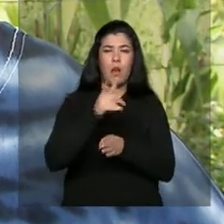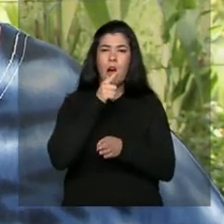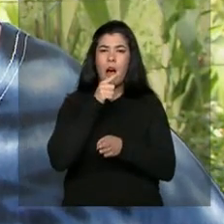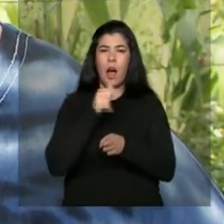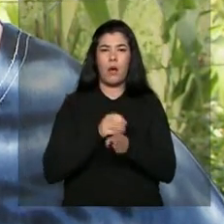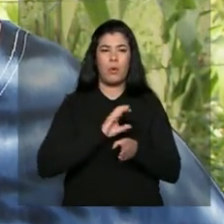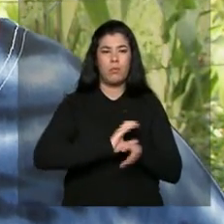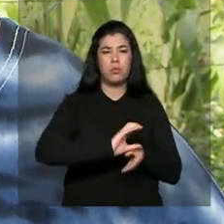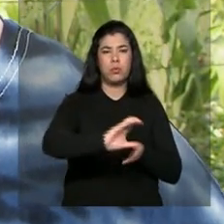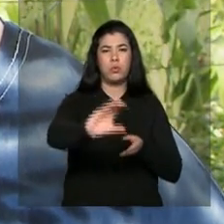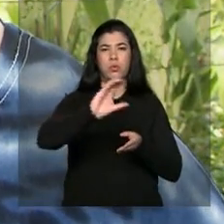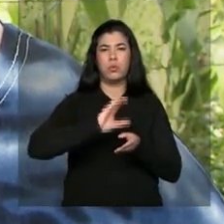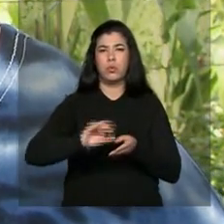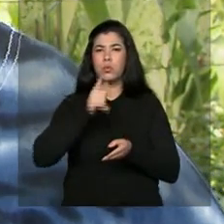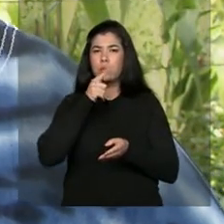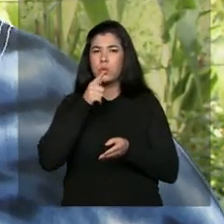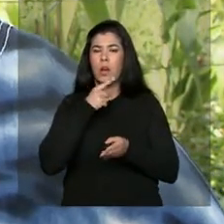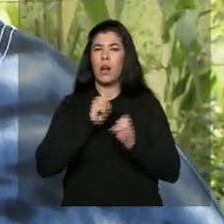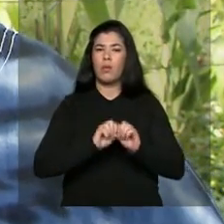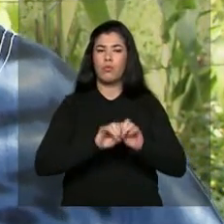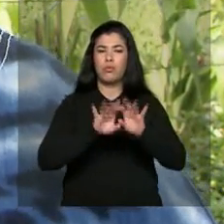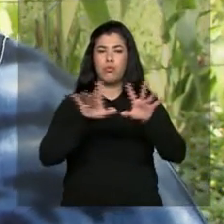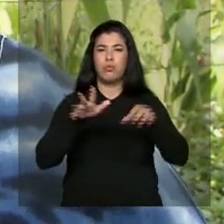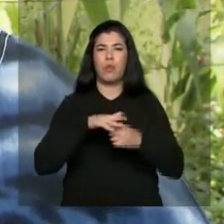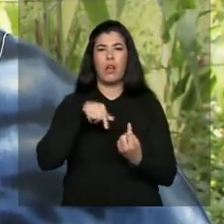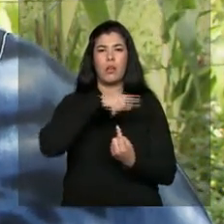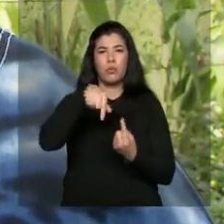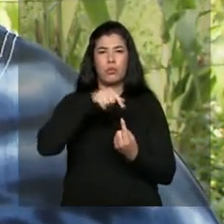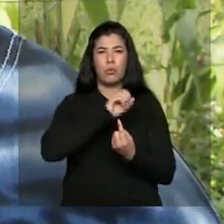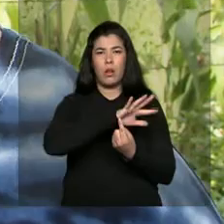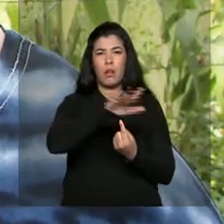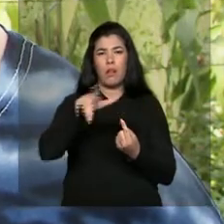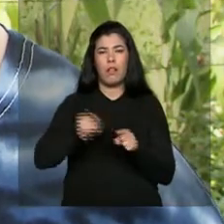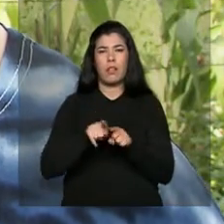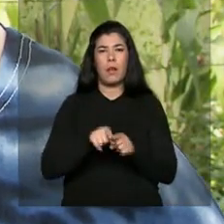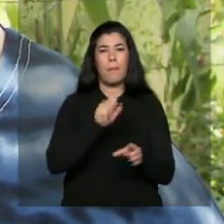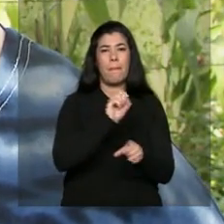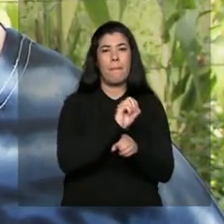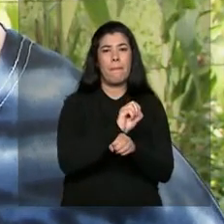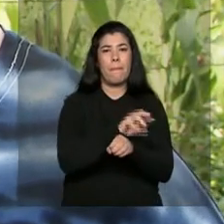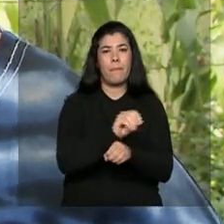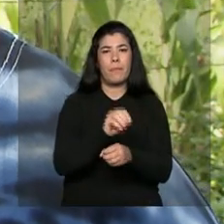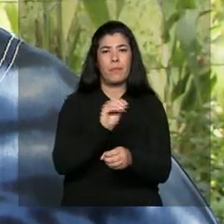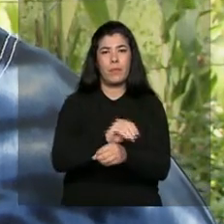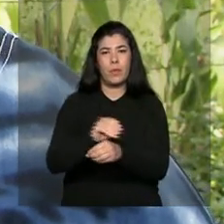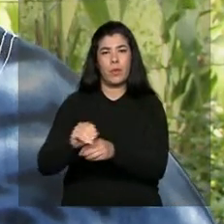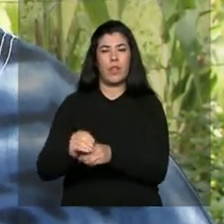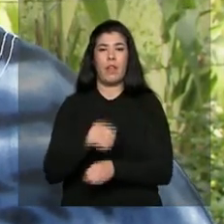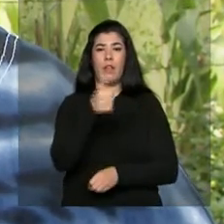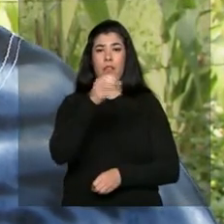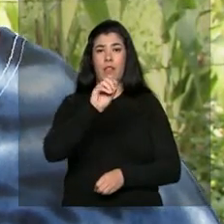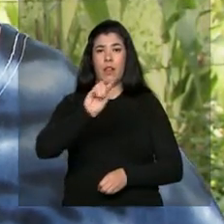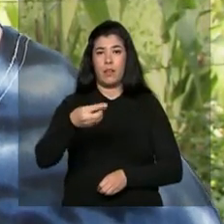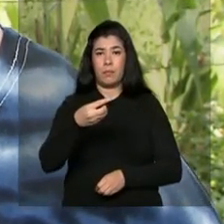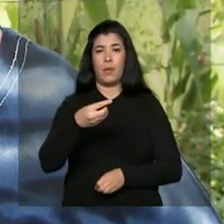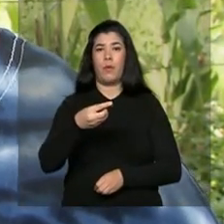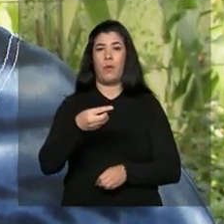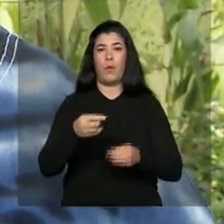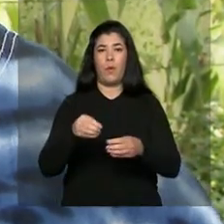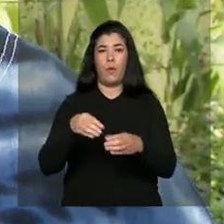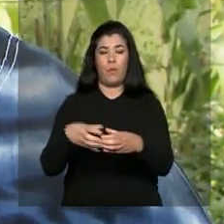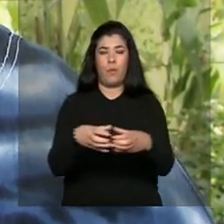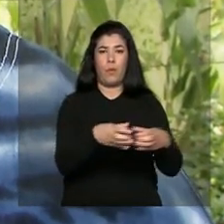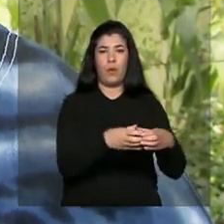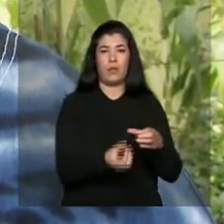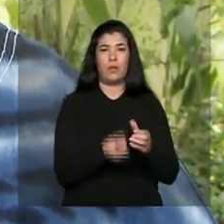duas bombas, irriguei ela e plantei 10 mil pés de morango. Aí quando foi no ano seguinte,